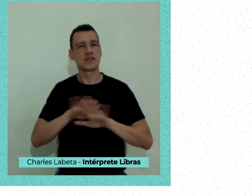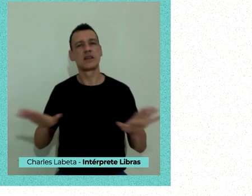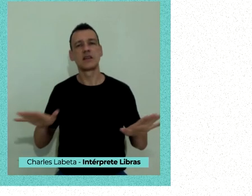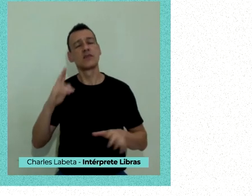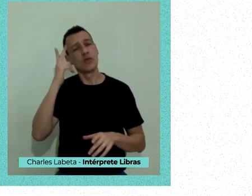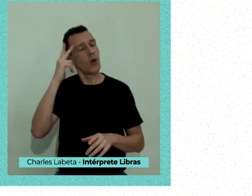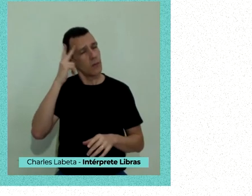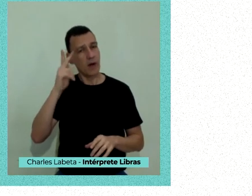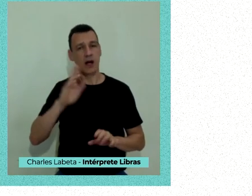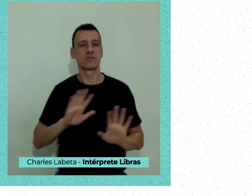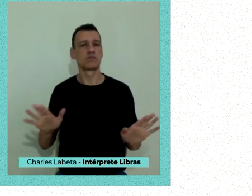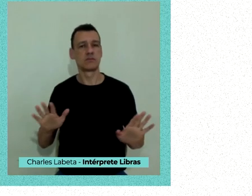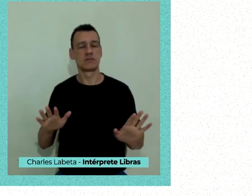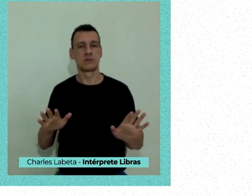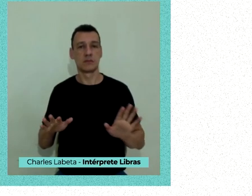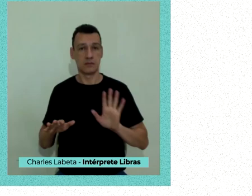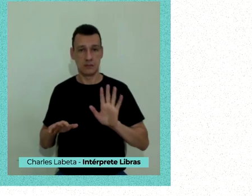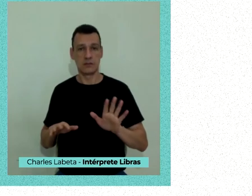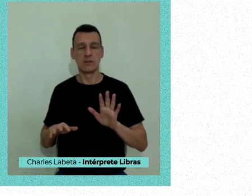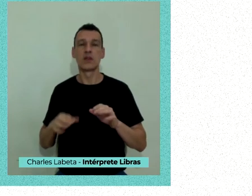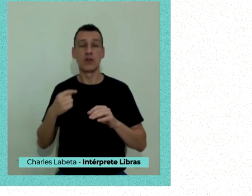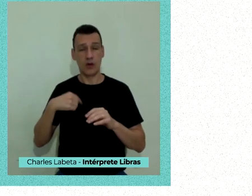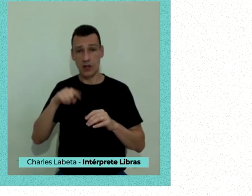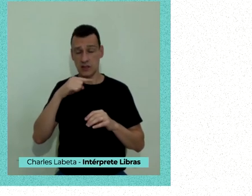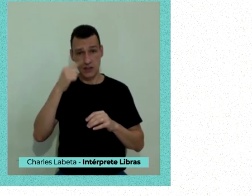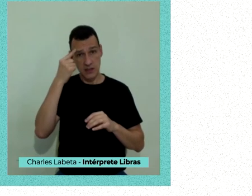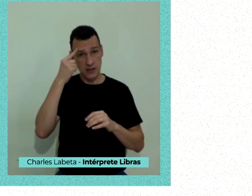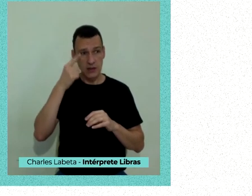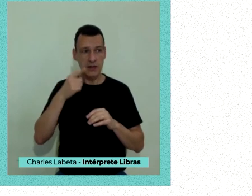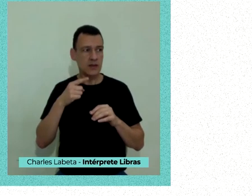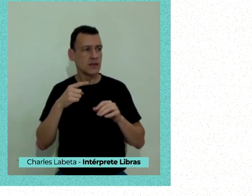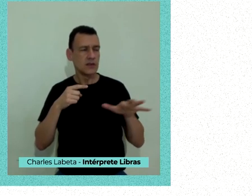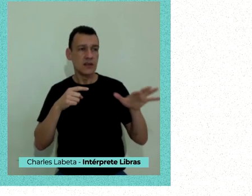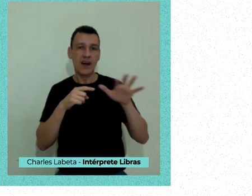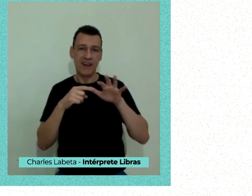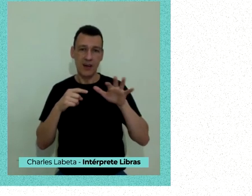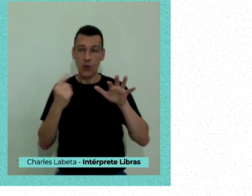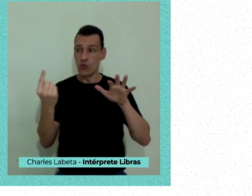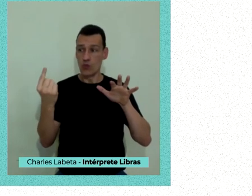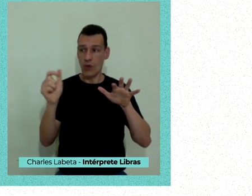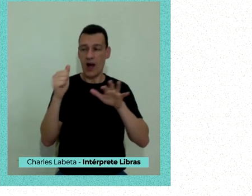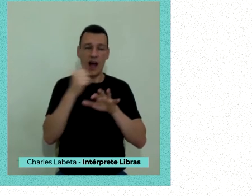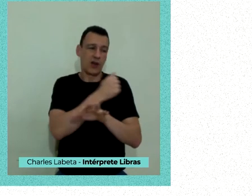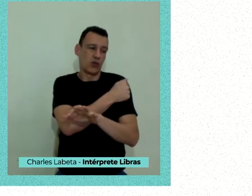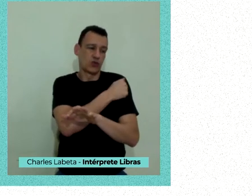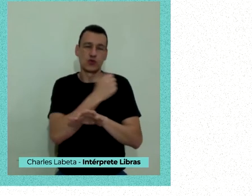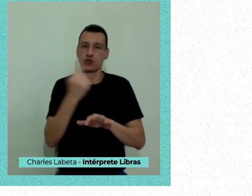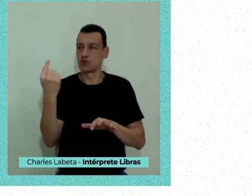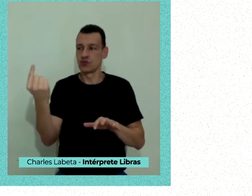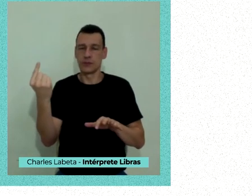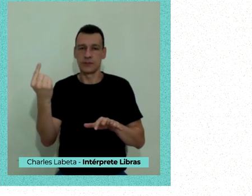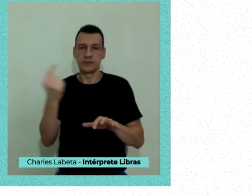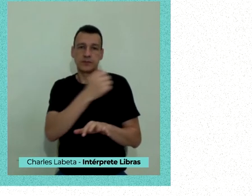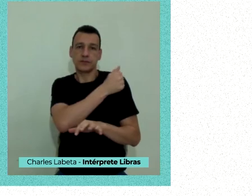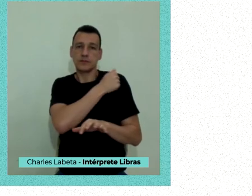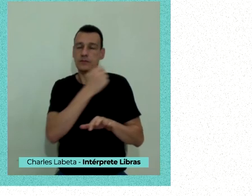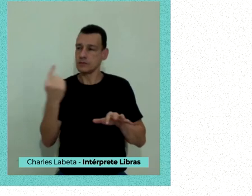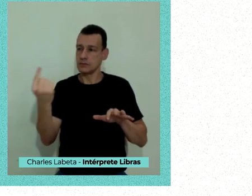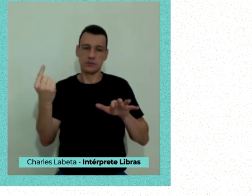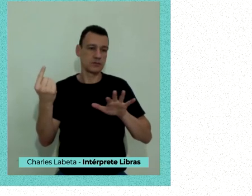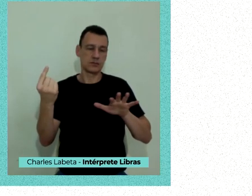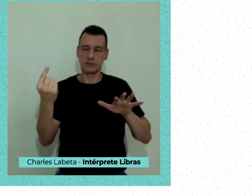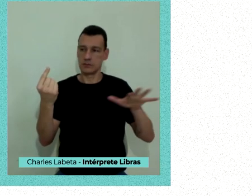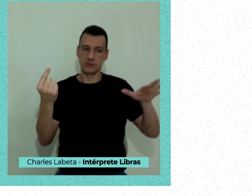precisar deslocar esse nosso olhar atento, que estava focado no aluno, para dirigi-lo para o contexto.